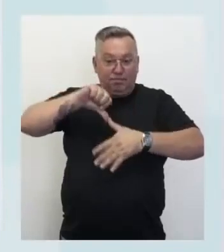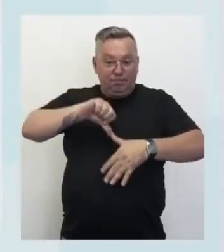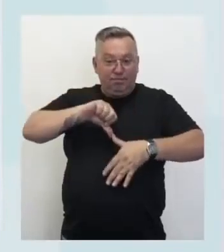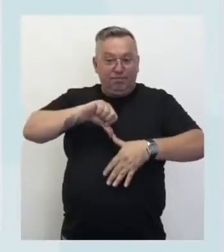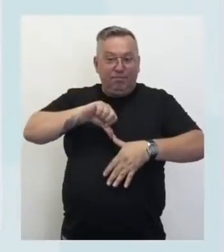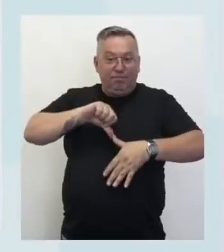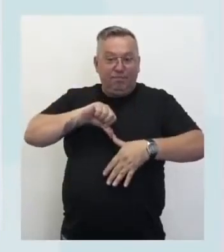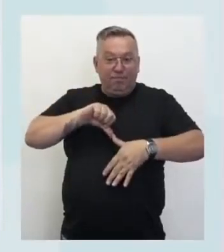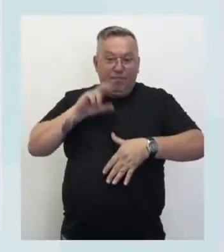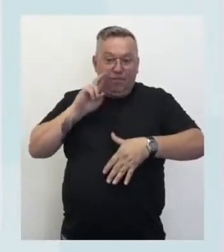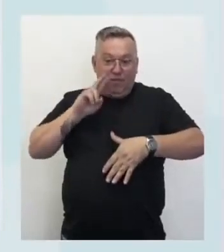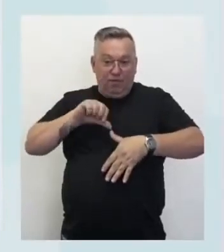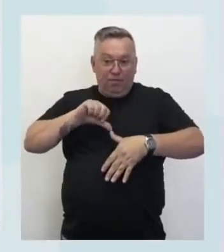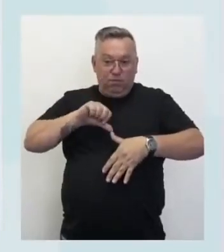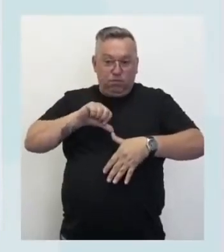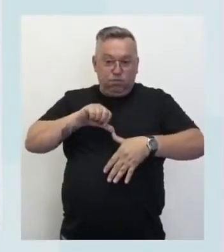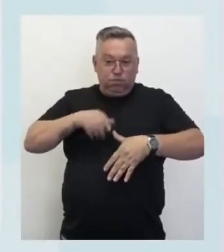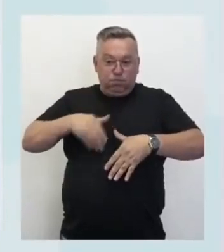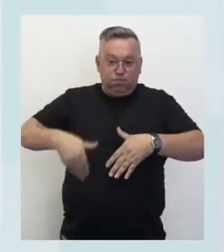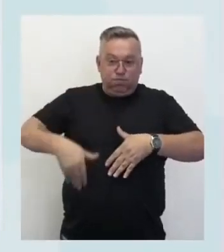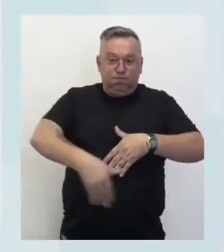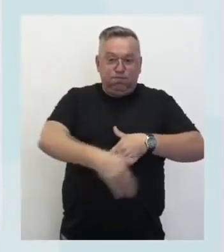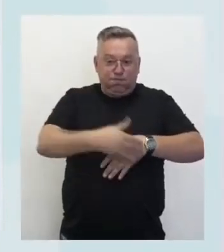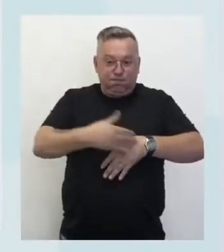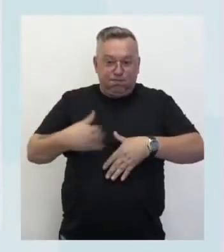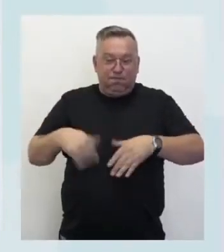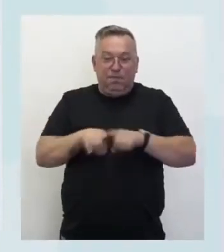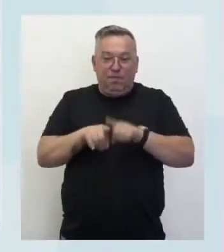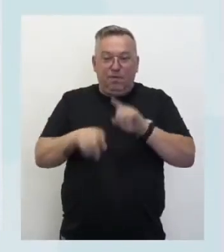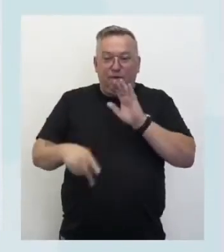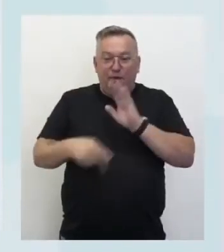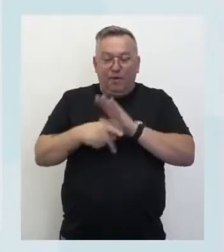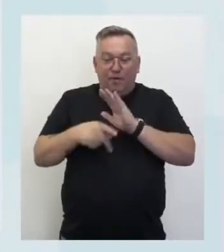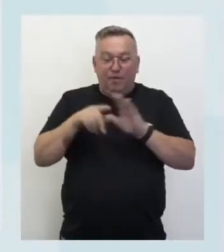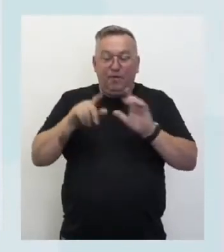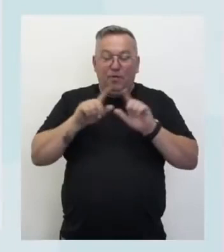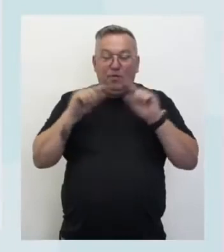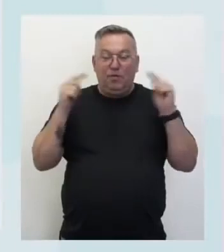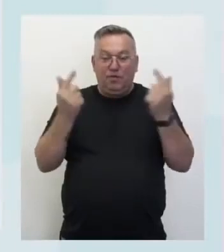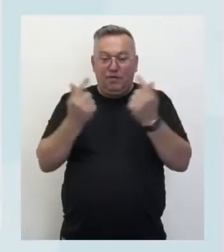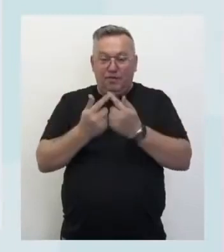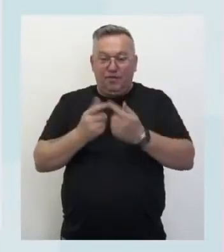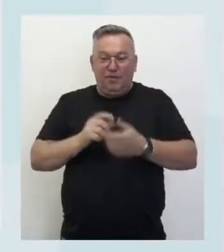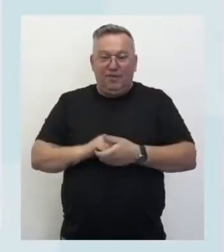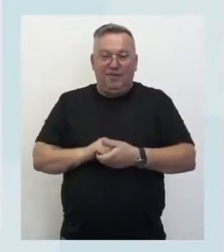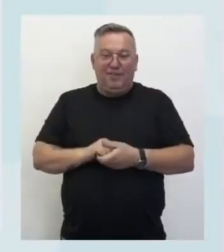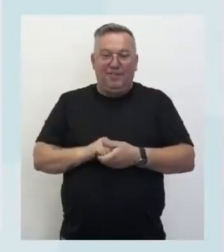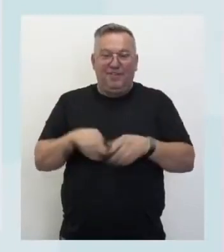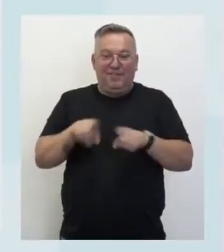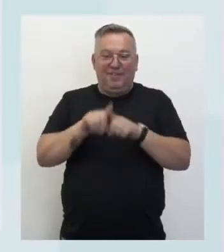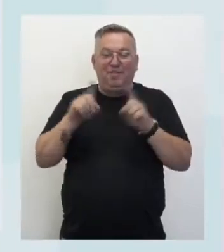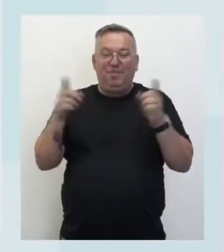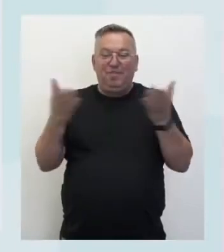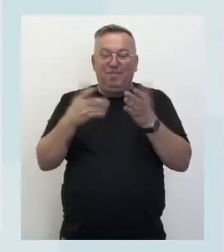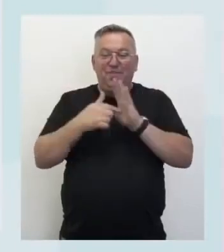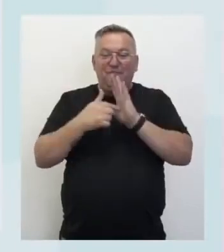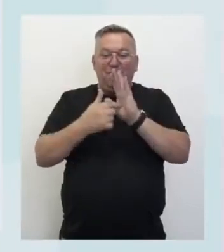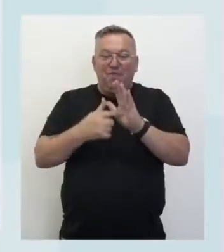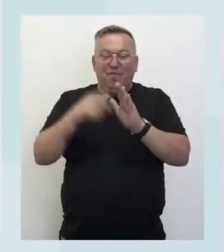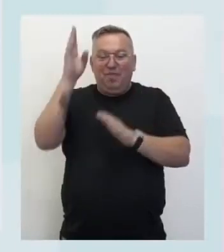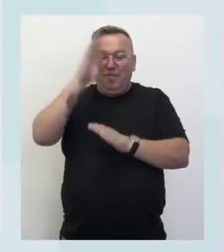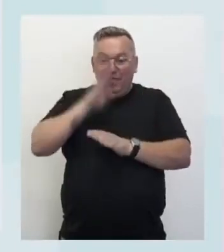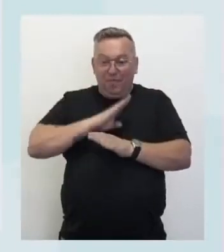da América do Sul, né? Um mapa elaborado aí pelo Instituto Brasileiro de Geografia e Estatística. Então, observem o Brasil em destaque,